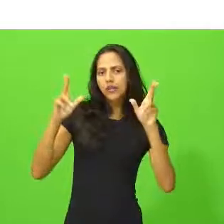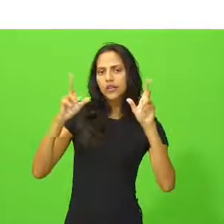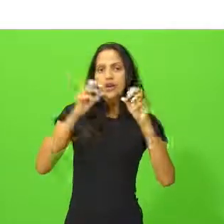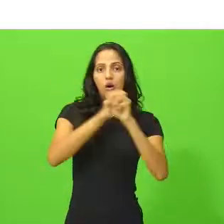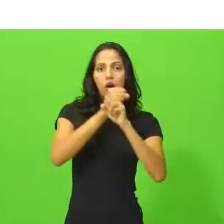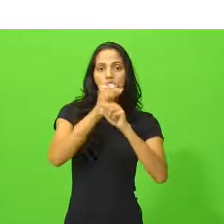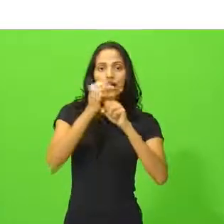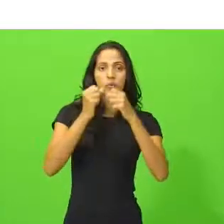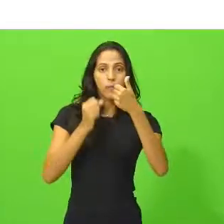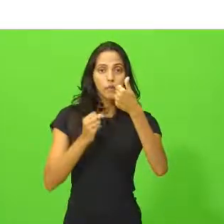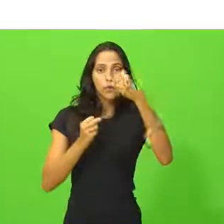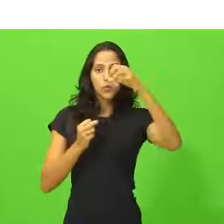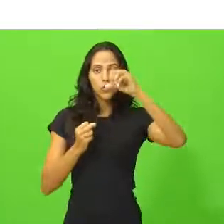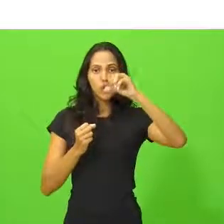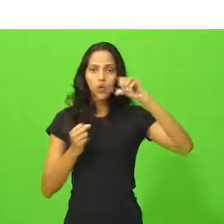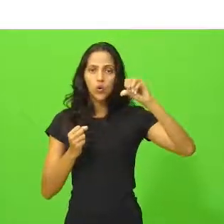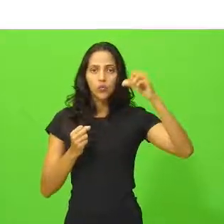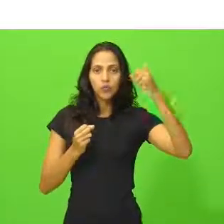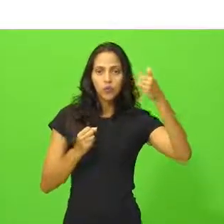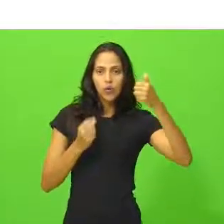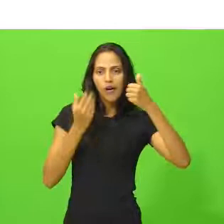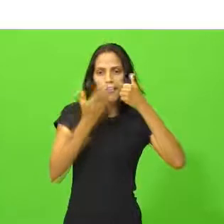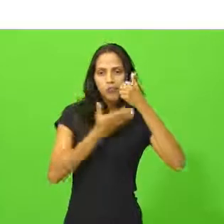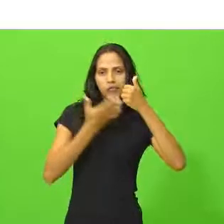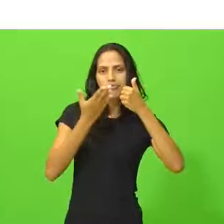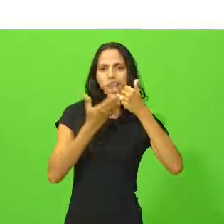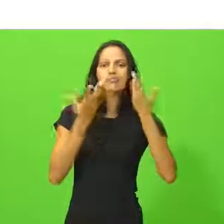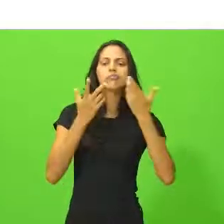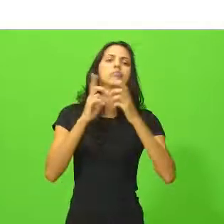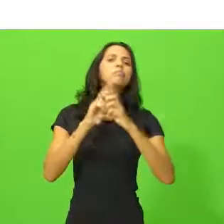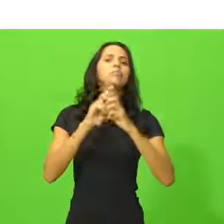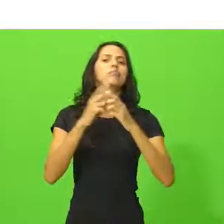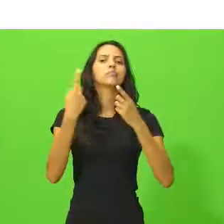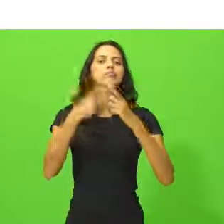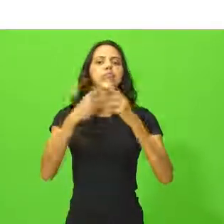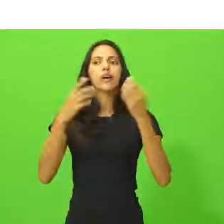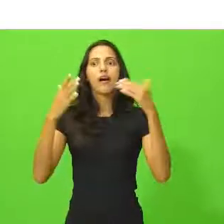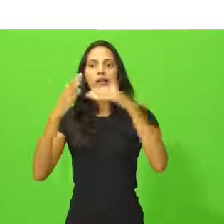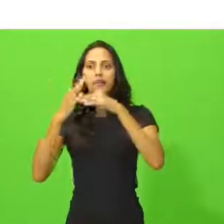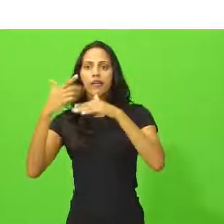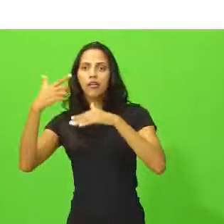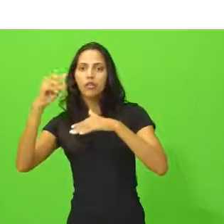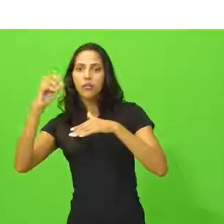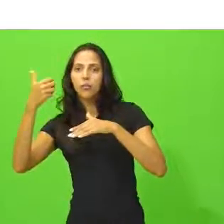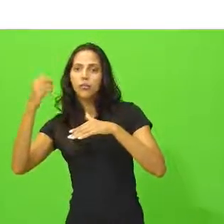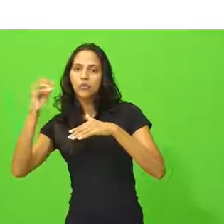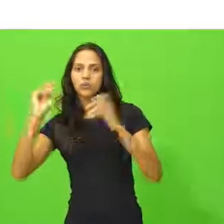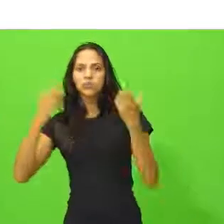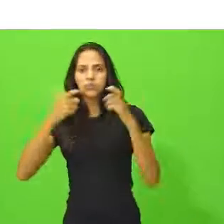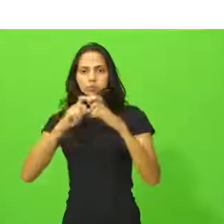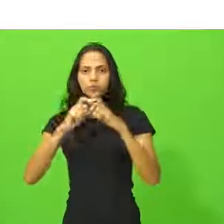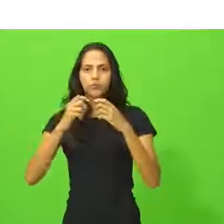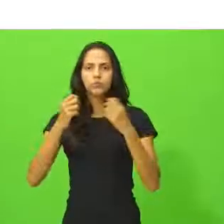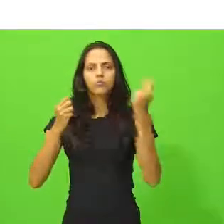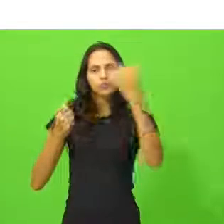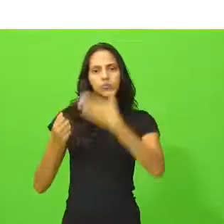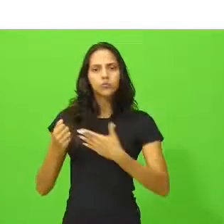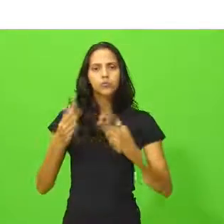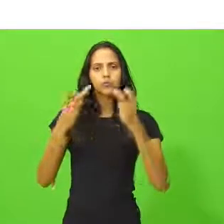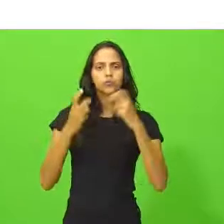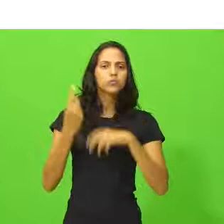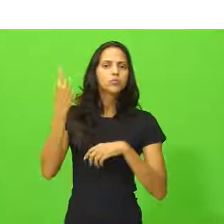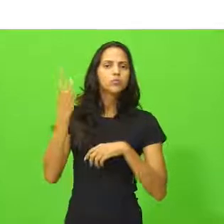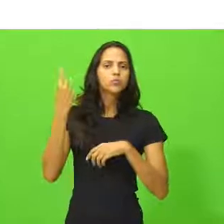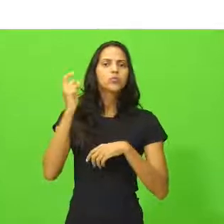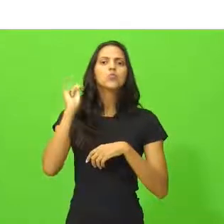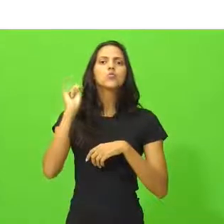Em 1991, olha só a base está bem mais larga do que a de 2010. Vamos para o próximo gráfico. Aí nós temos